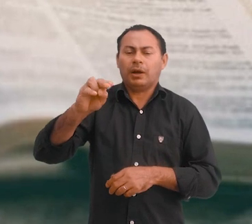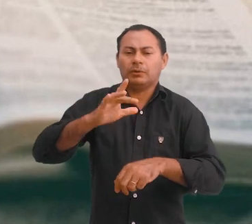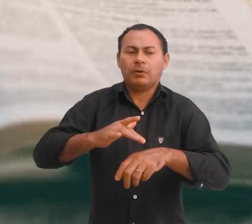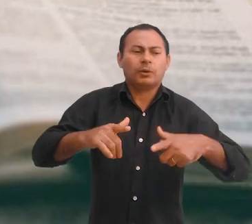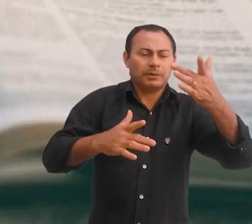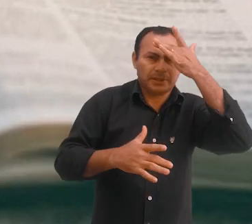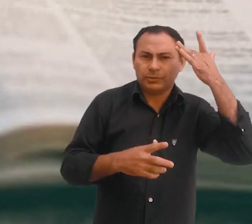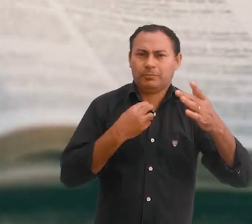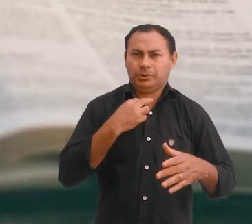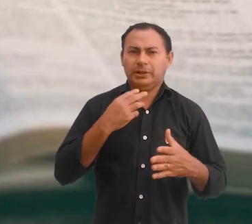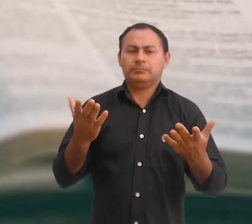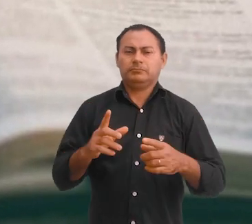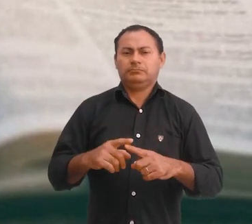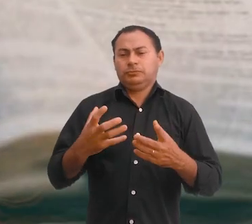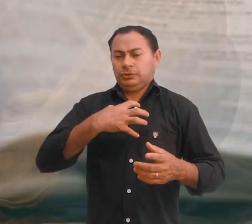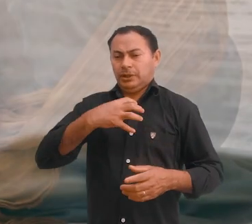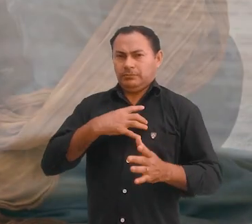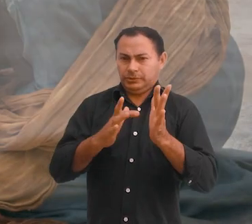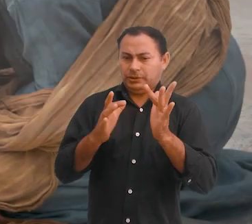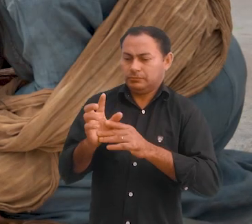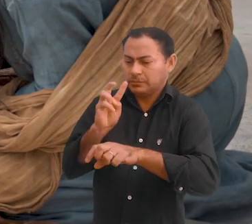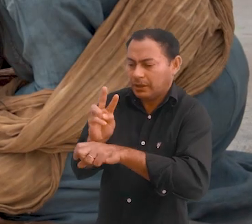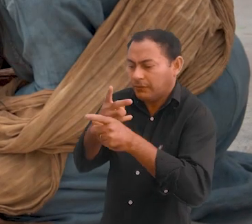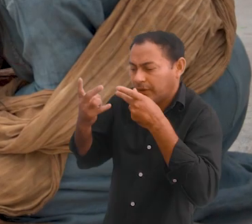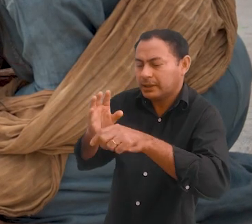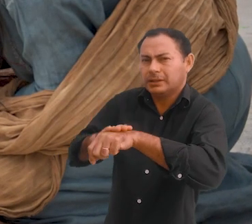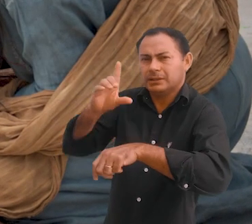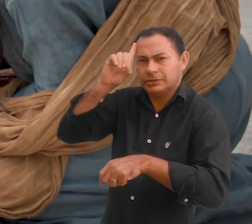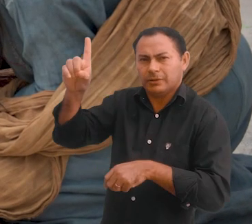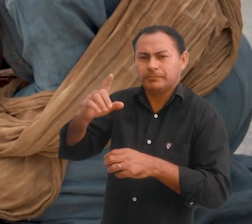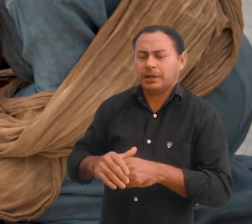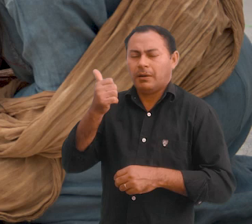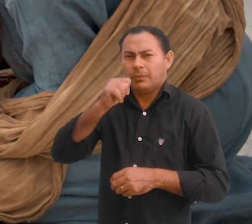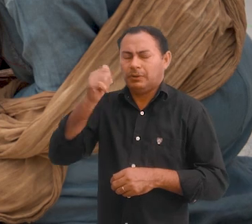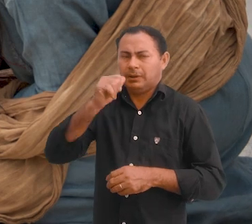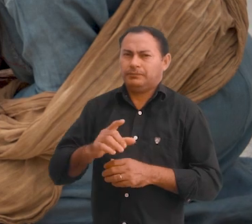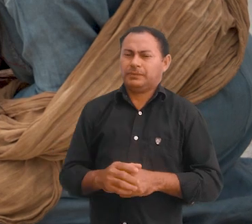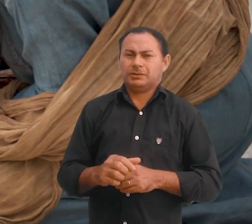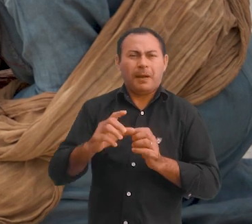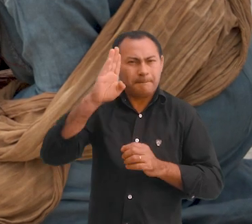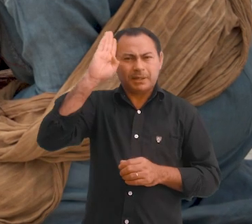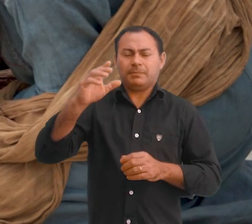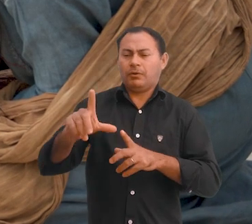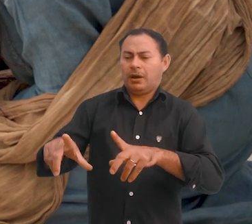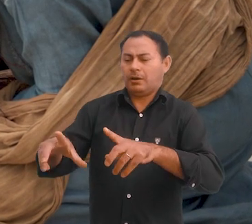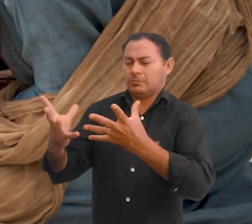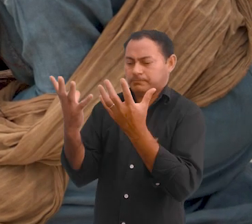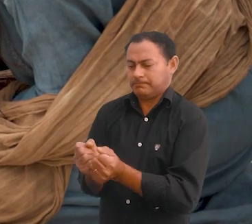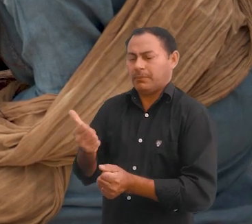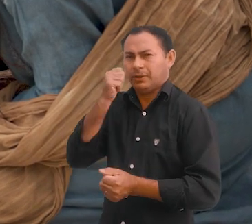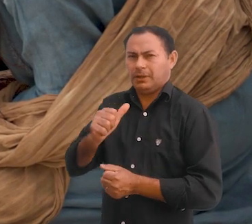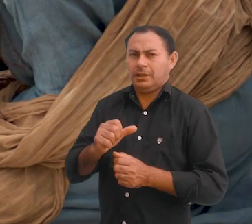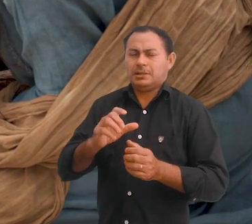alguém e jamais tocar em outras pessoas. Pela maneira como Jesus tratou do assunto naquele dia, aquela mulher era sua